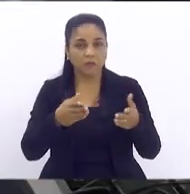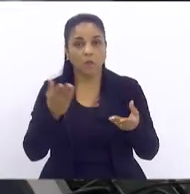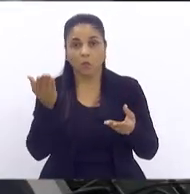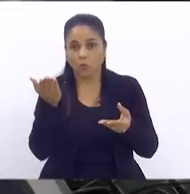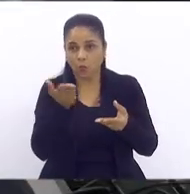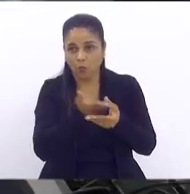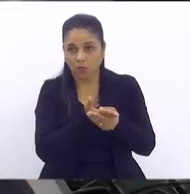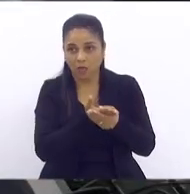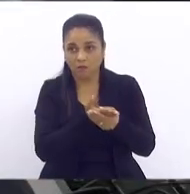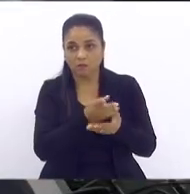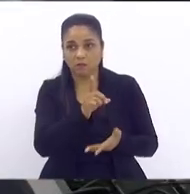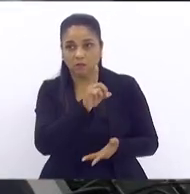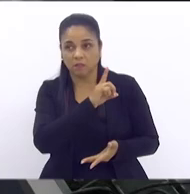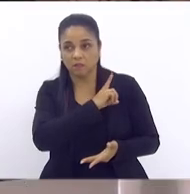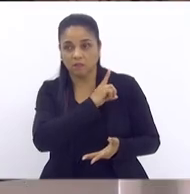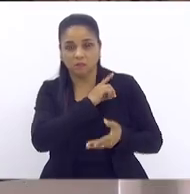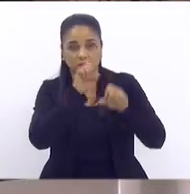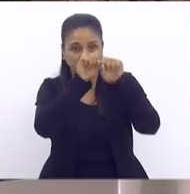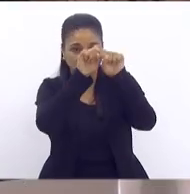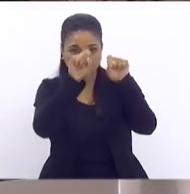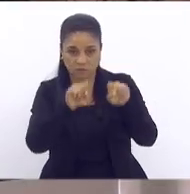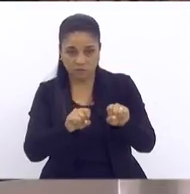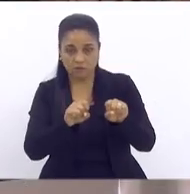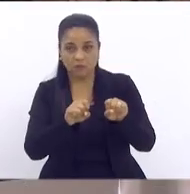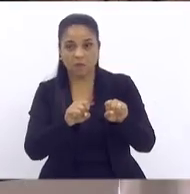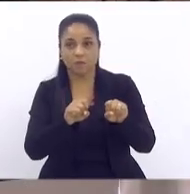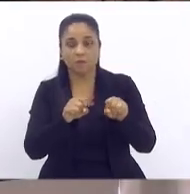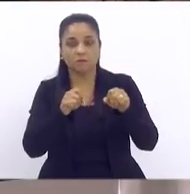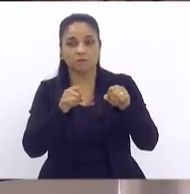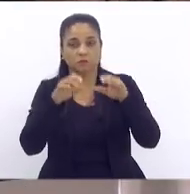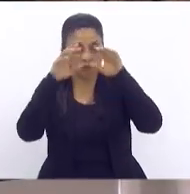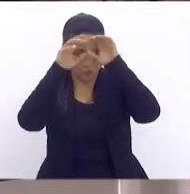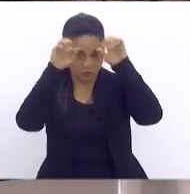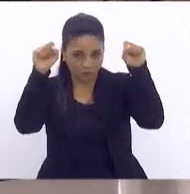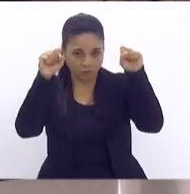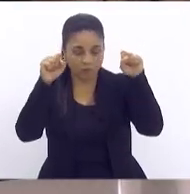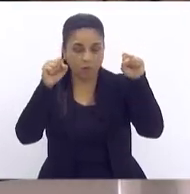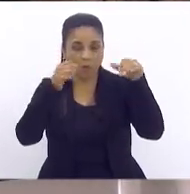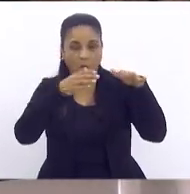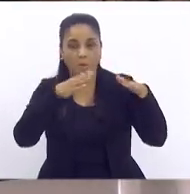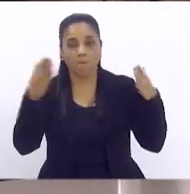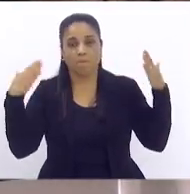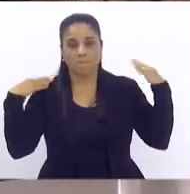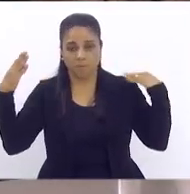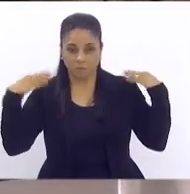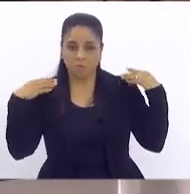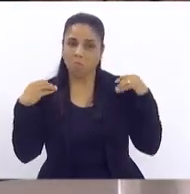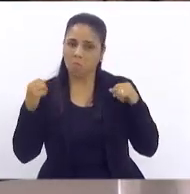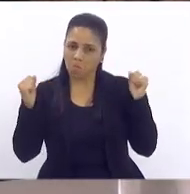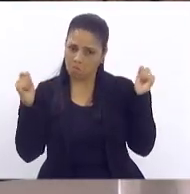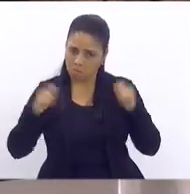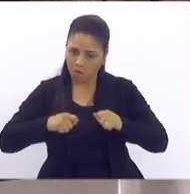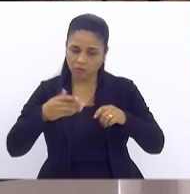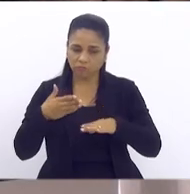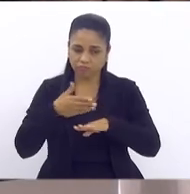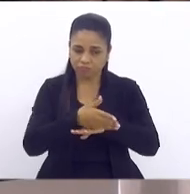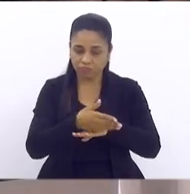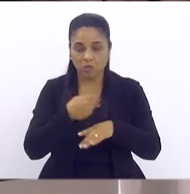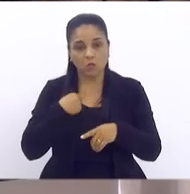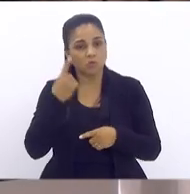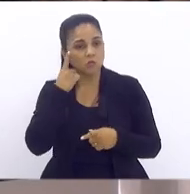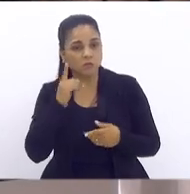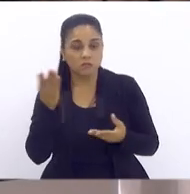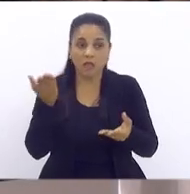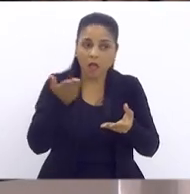Qual delegacia? Tem um sistema no Tribunal Marítimo que pode ser acessado. Mas eu não tenho certeza aí, não vou dizer se ele já foi autuado e está no sistema. Né?